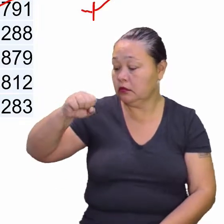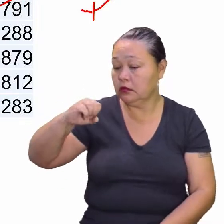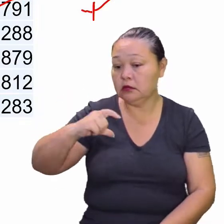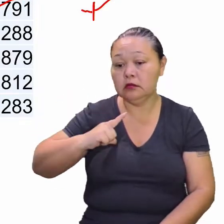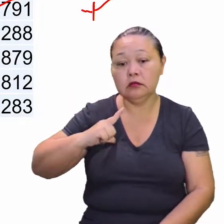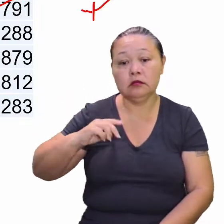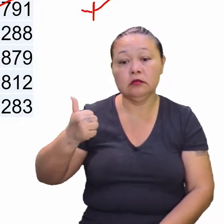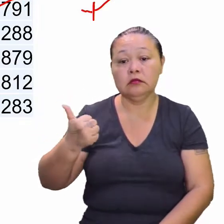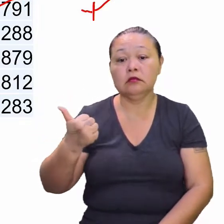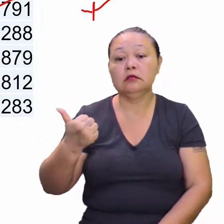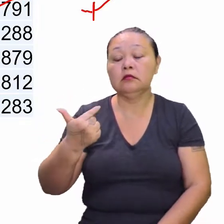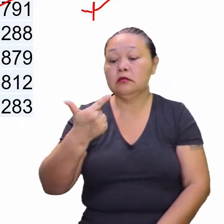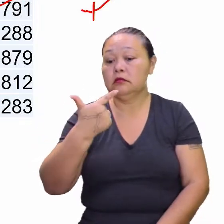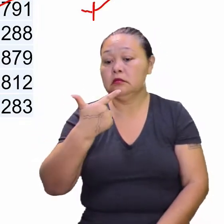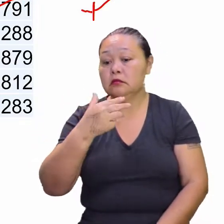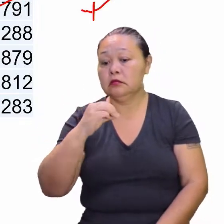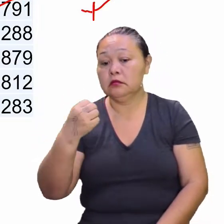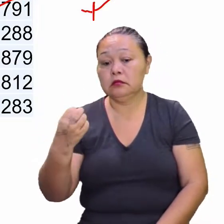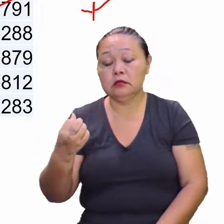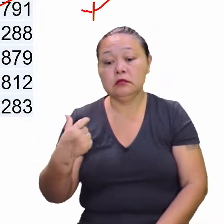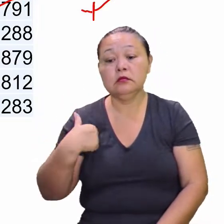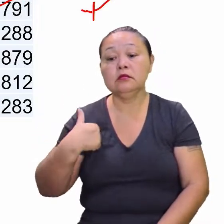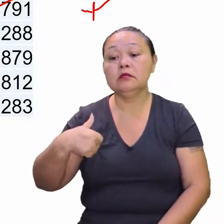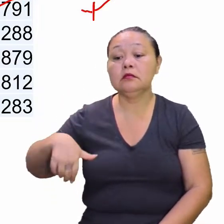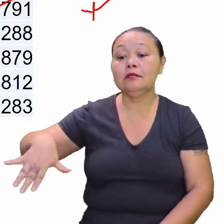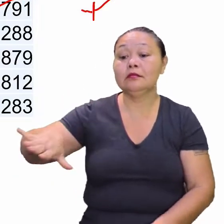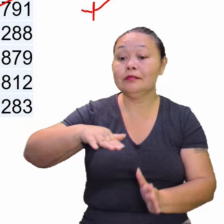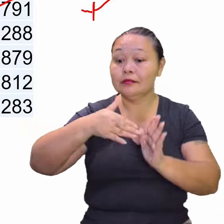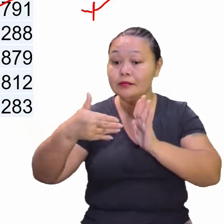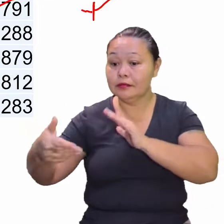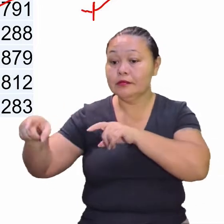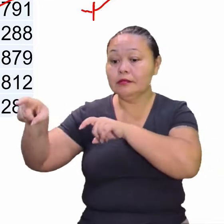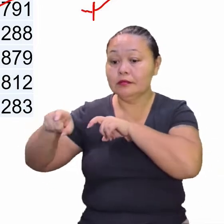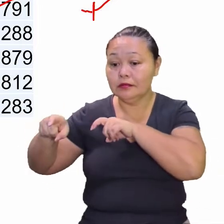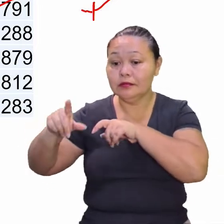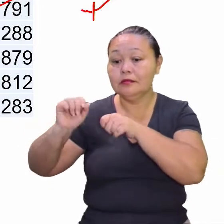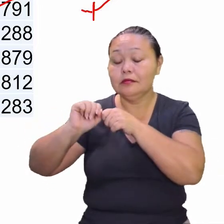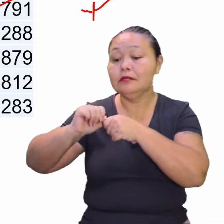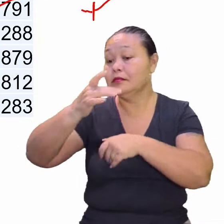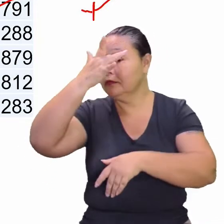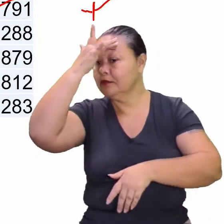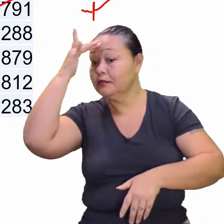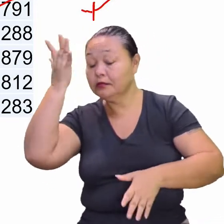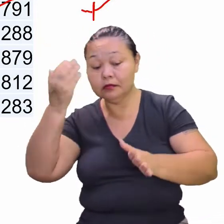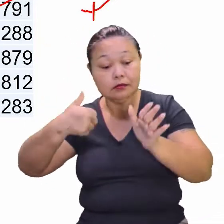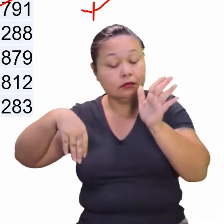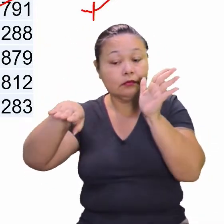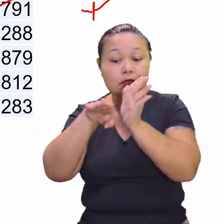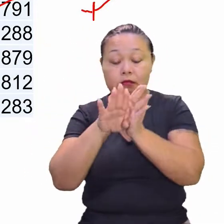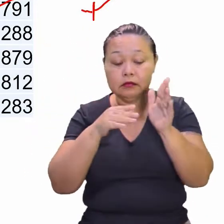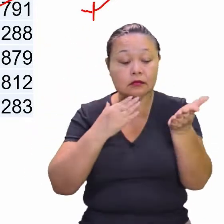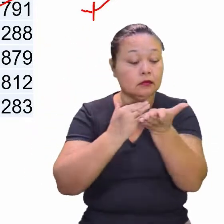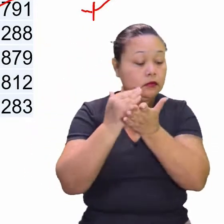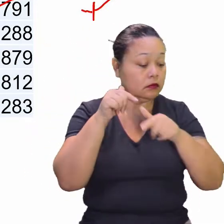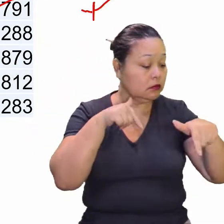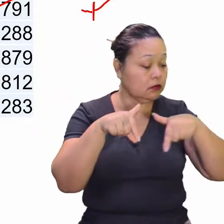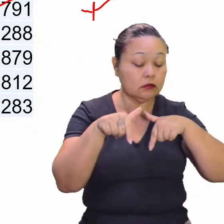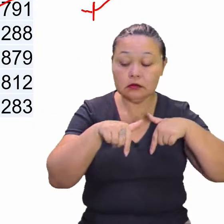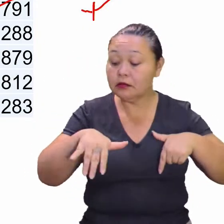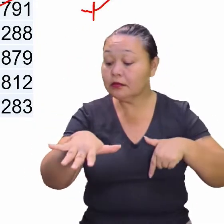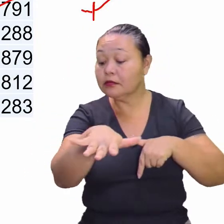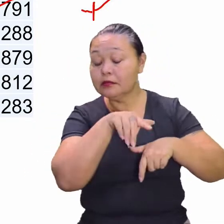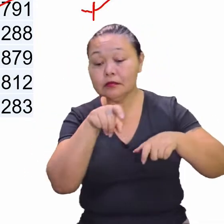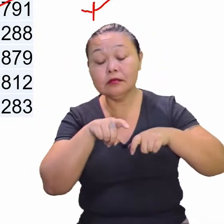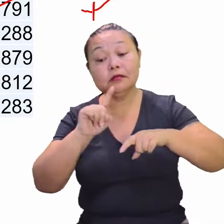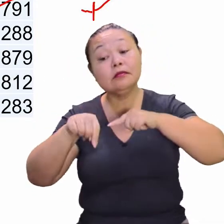gente observou nas aulas passadas a questão do ciclo agrícola em Rondônia, né? A gente viu muitas pessoas que chegaram, começaram a trabalhar no campo